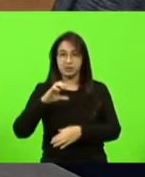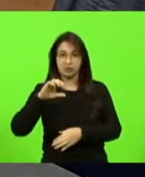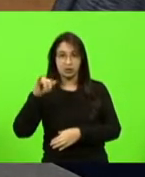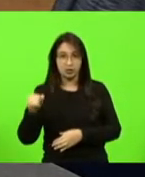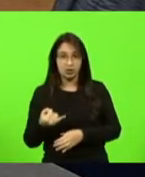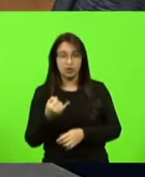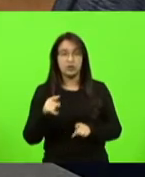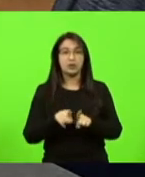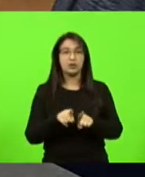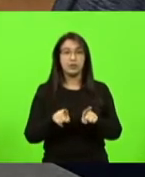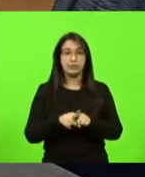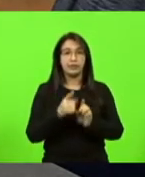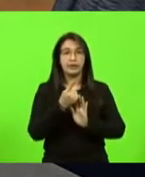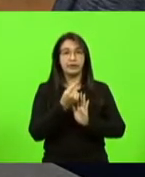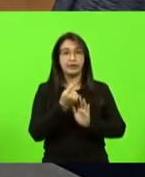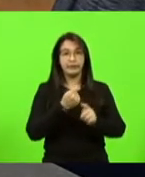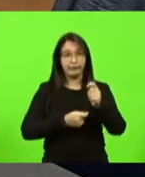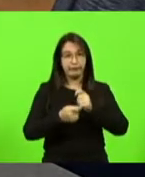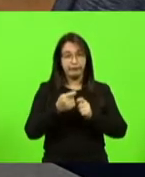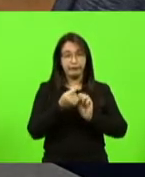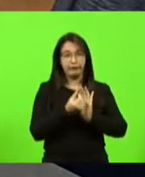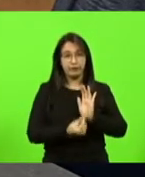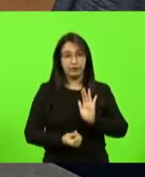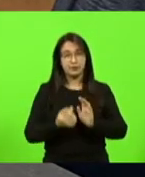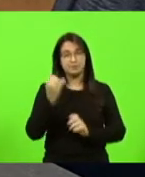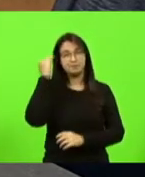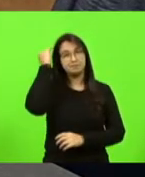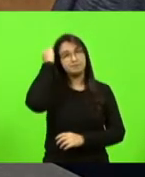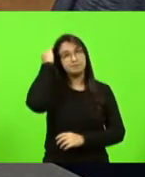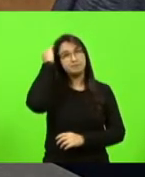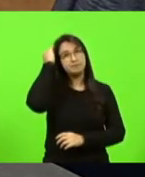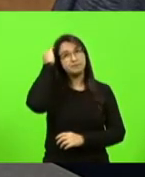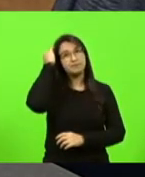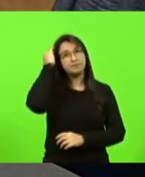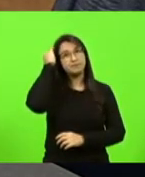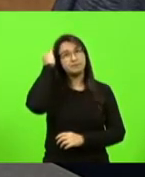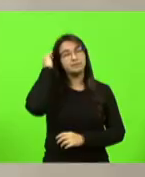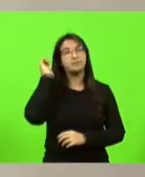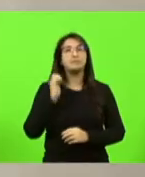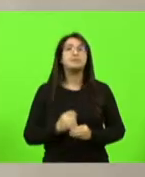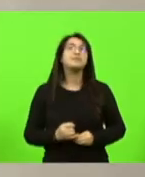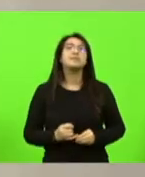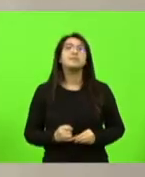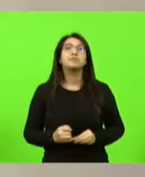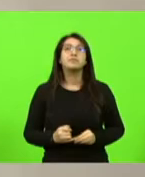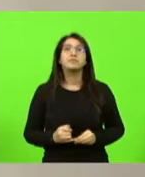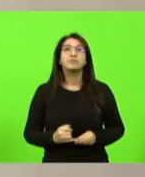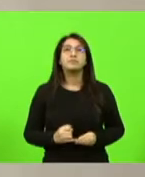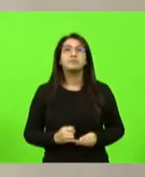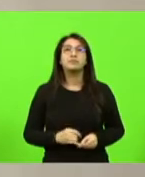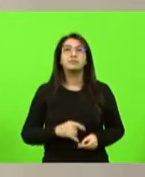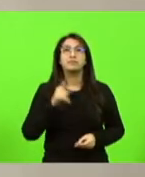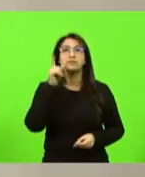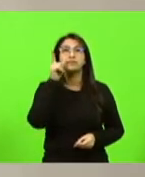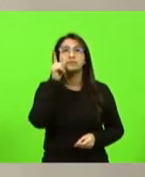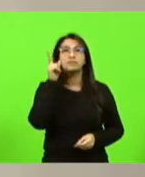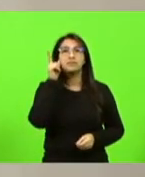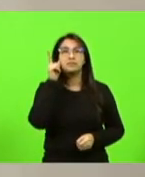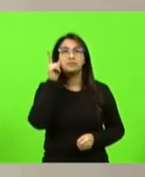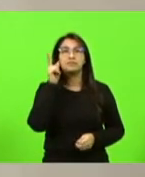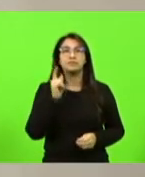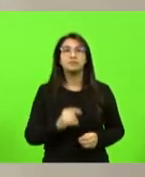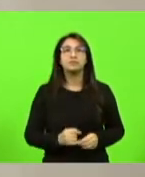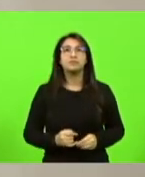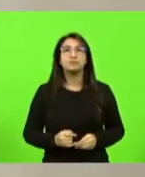na Comissão de Finanças. Era isso, presidente. Senhor presidente. Senhor presidente. Pode discutir, deputado Laércio. Com a palavra